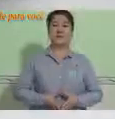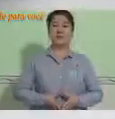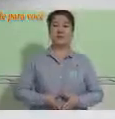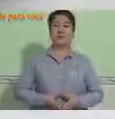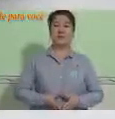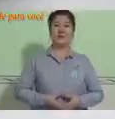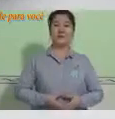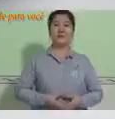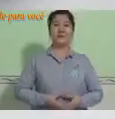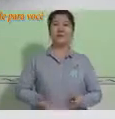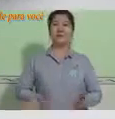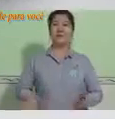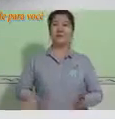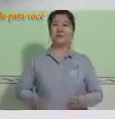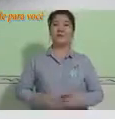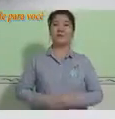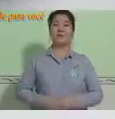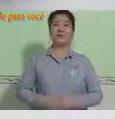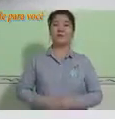um pouco.